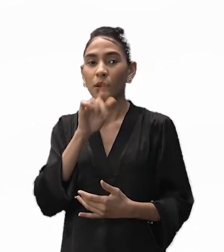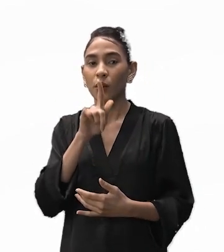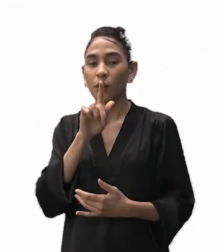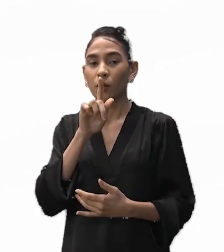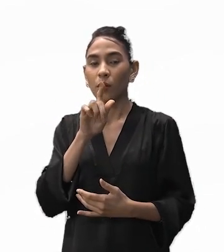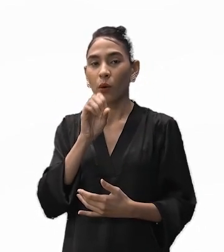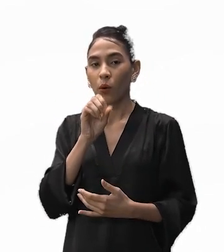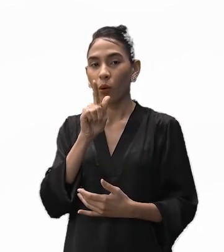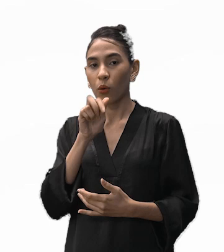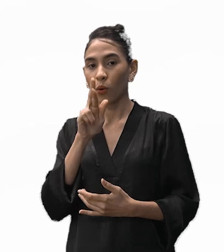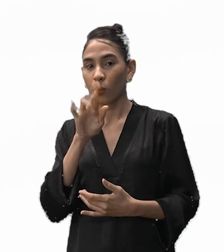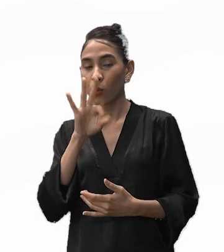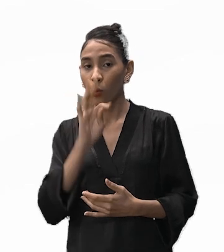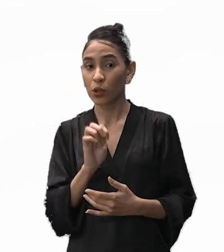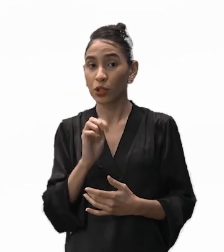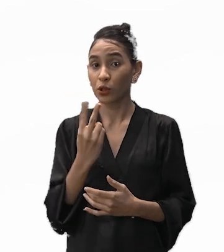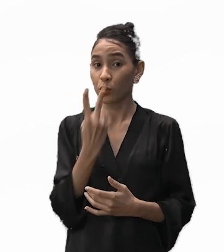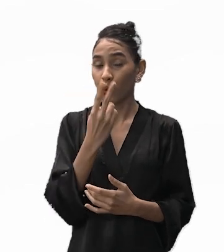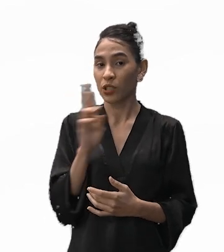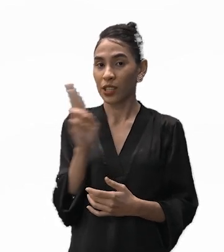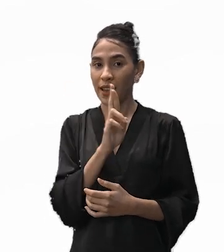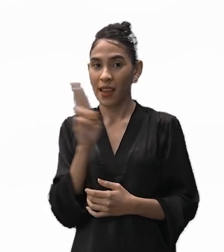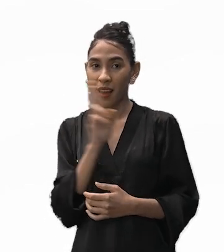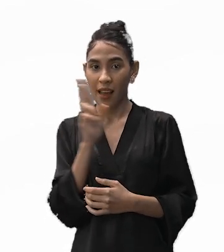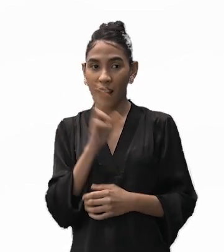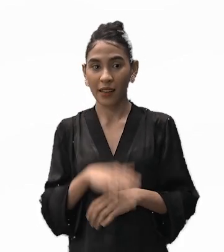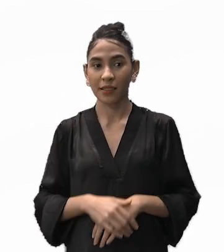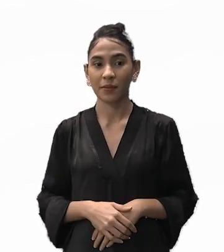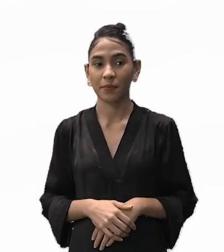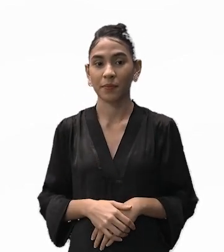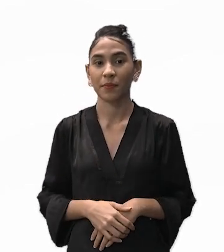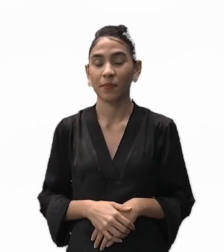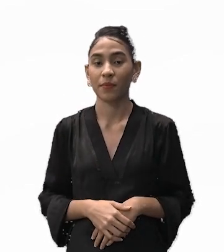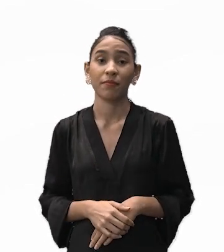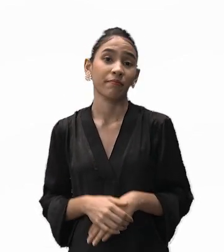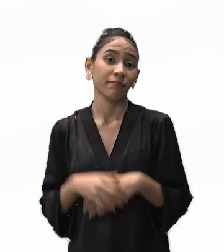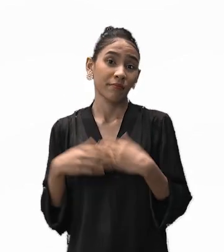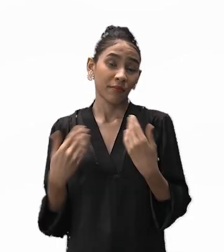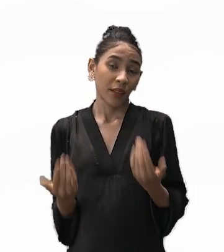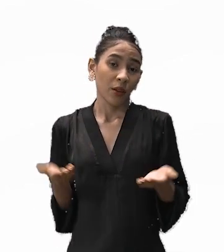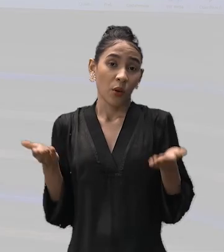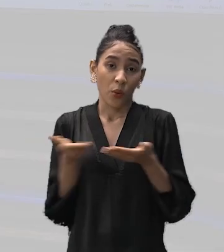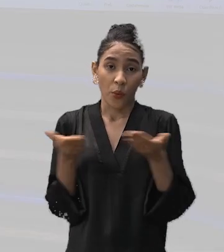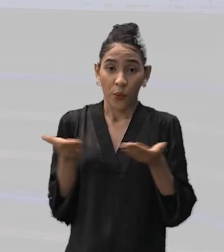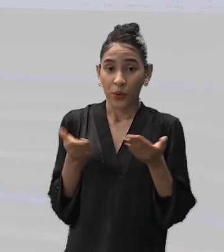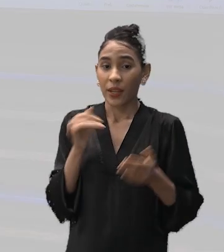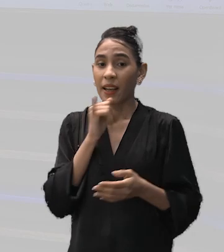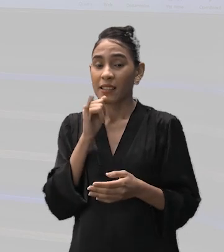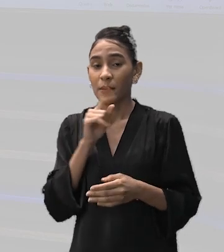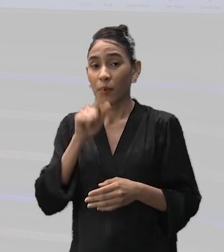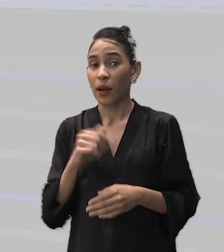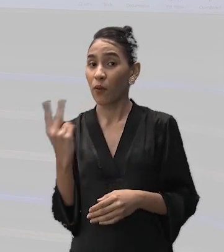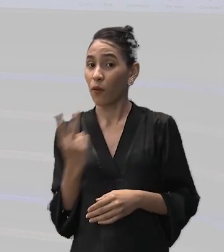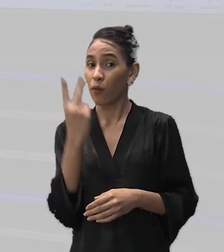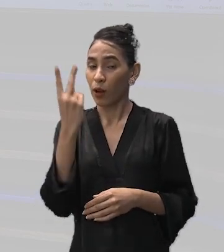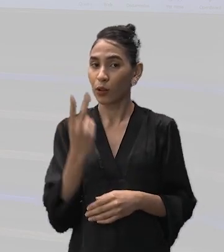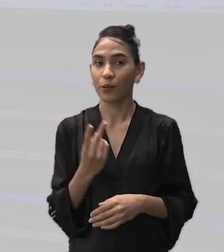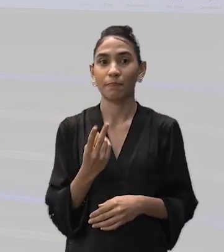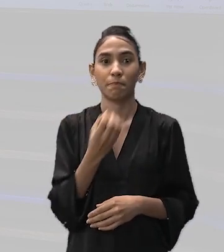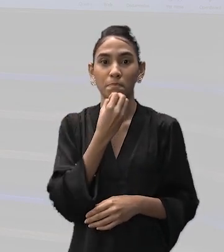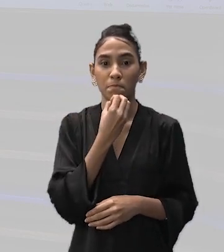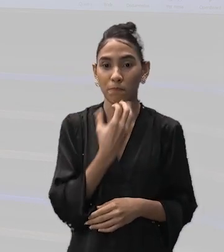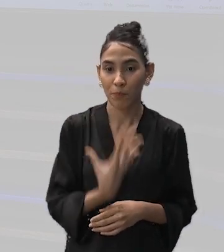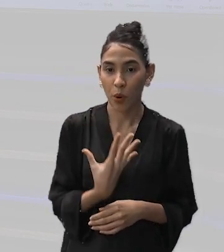cartela está saindo a R$2. Opa, peraí. Nos dias atuais, né, nos dias de hoje, é um valor muito